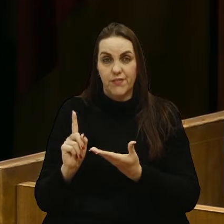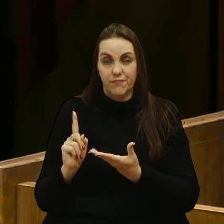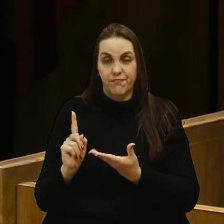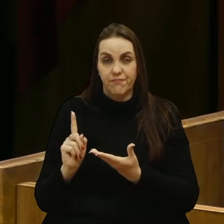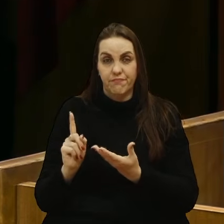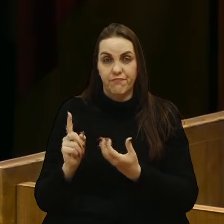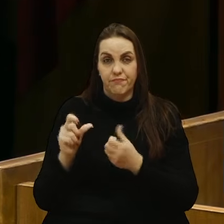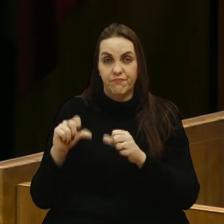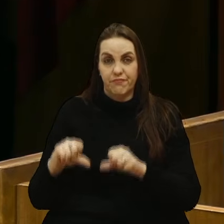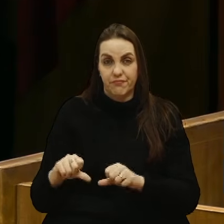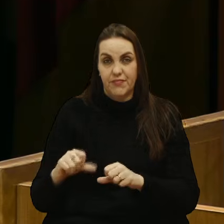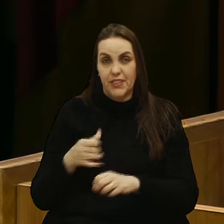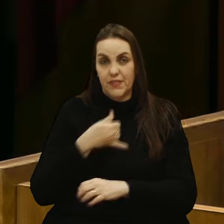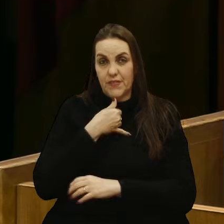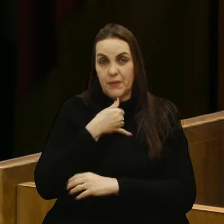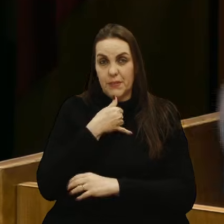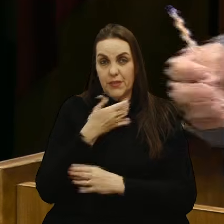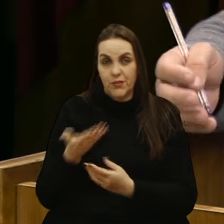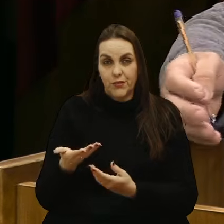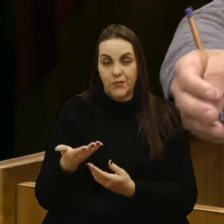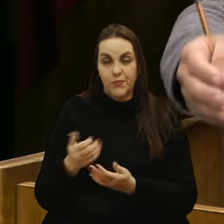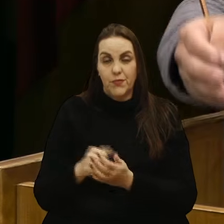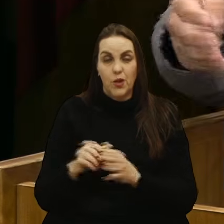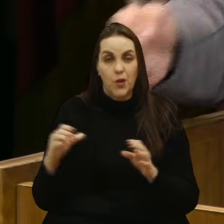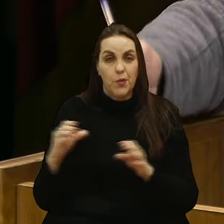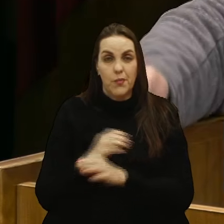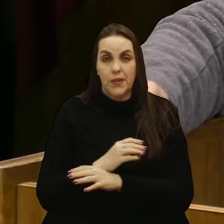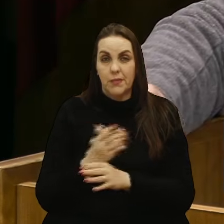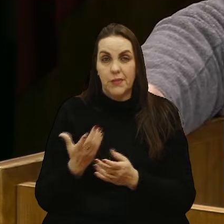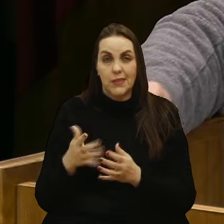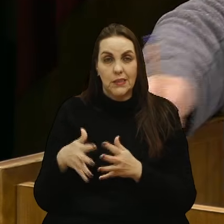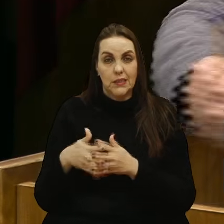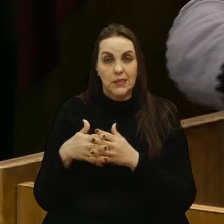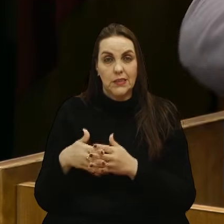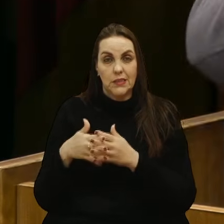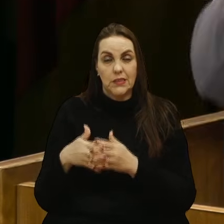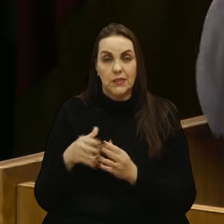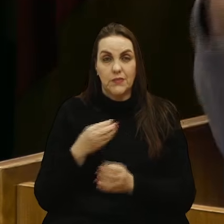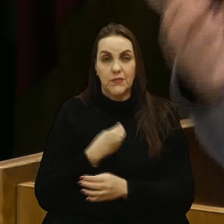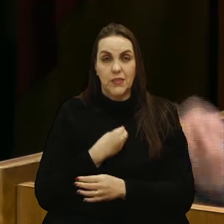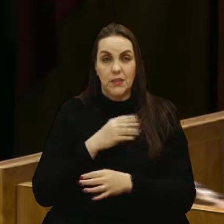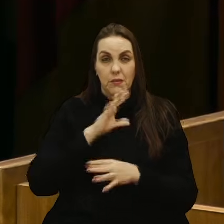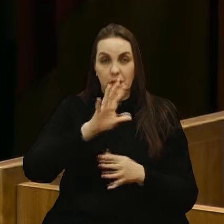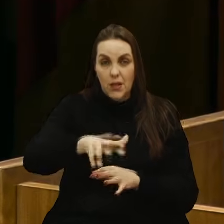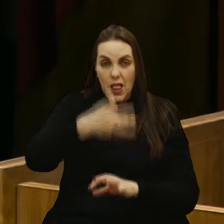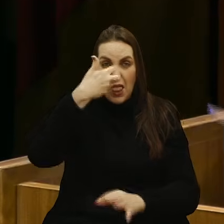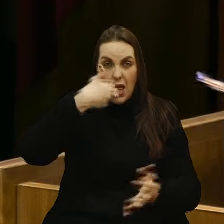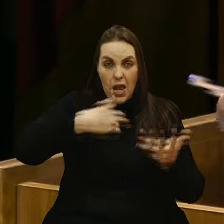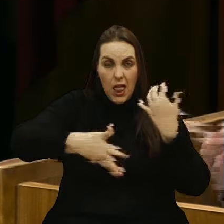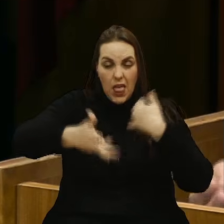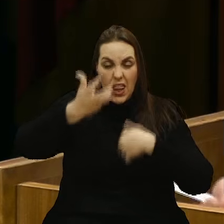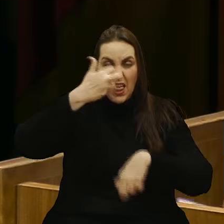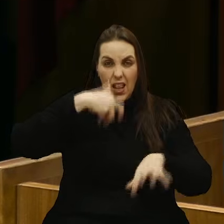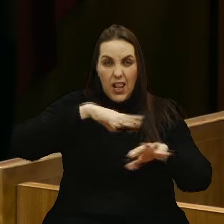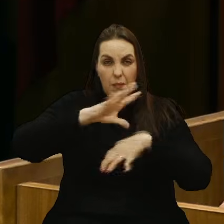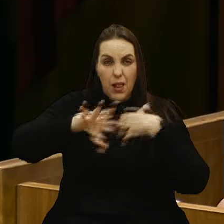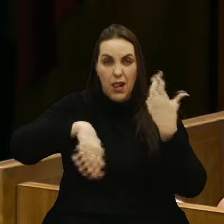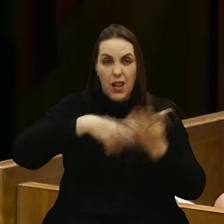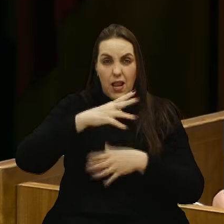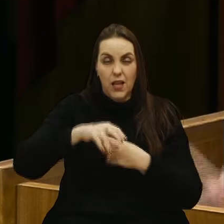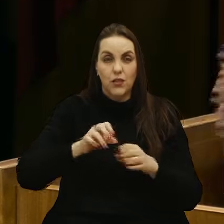precárias, infelizmente, de forma totalmente complicada de se viver, revira todo o lixo e joga tudo no